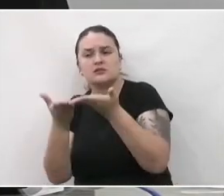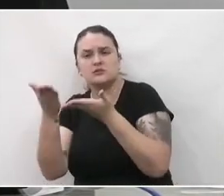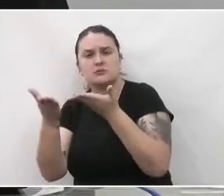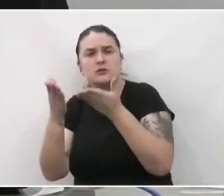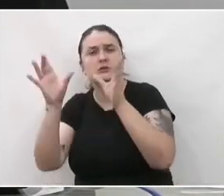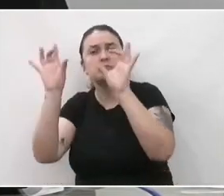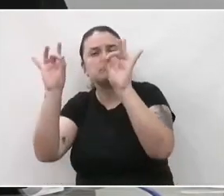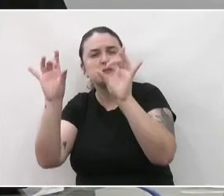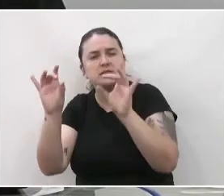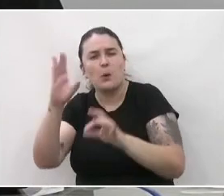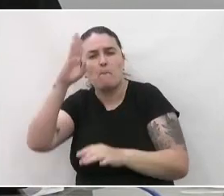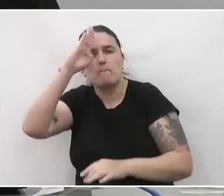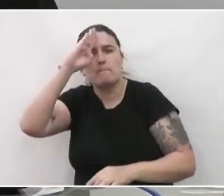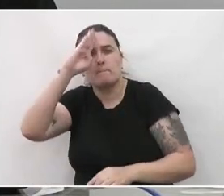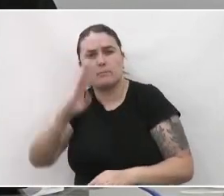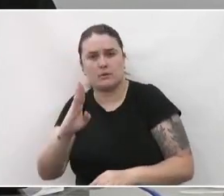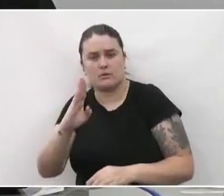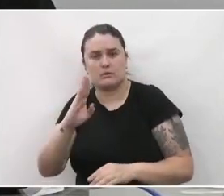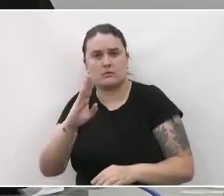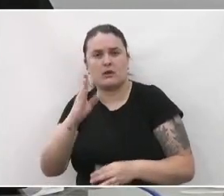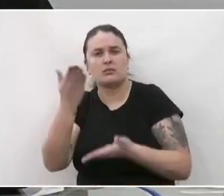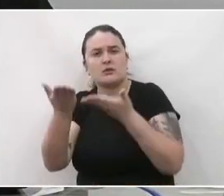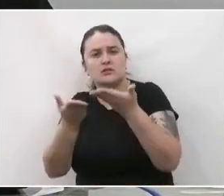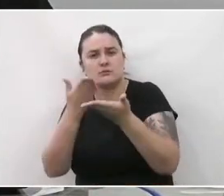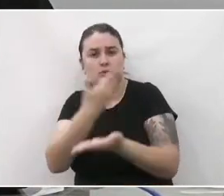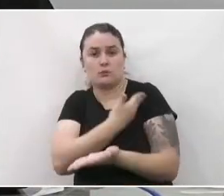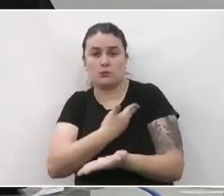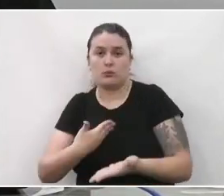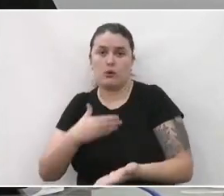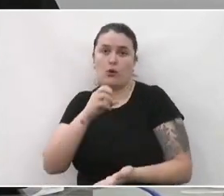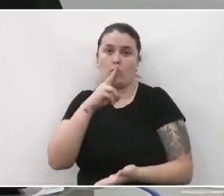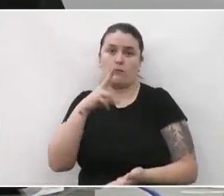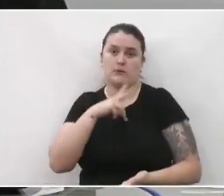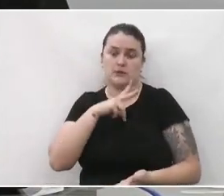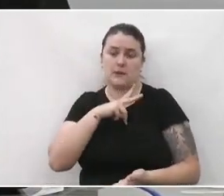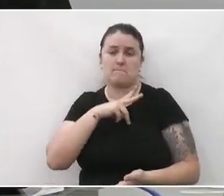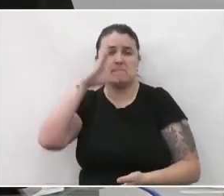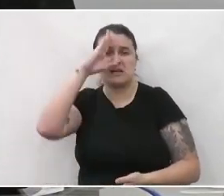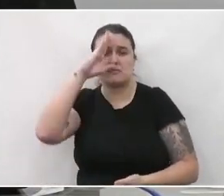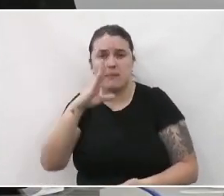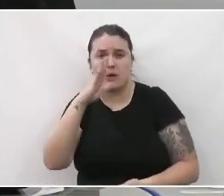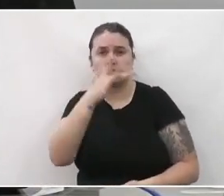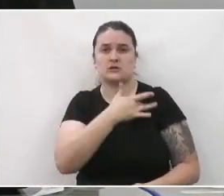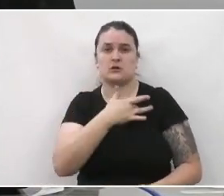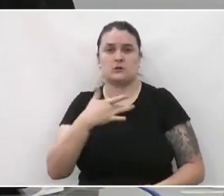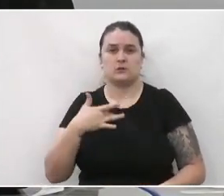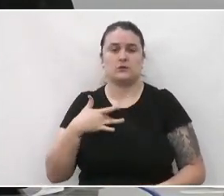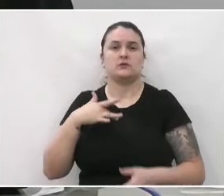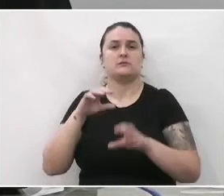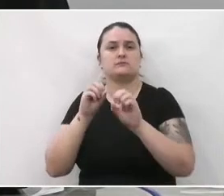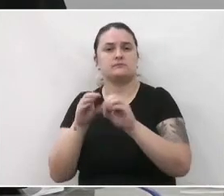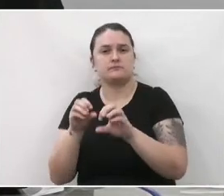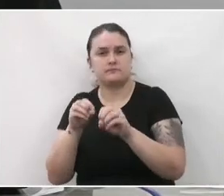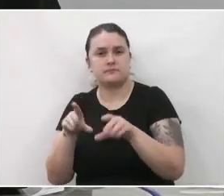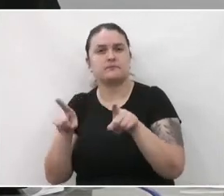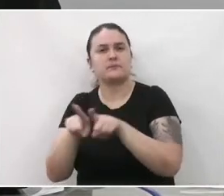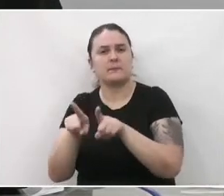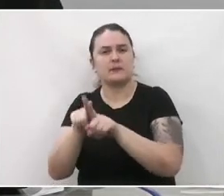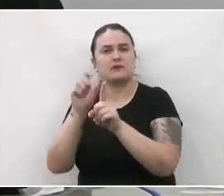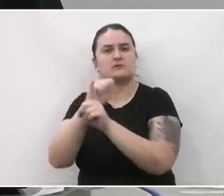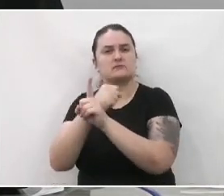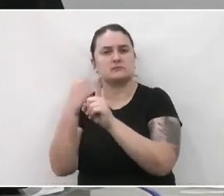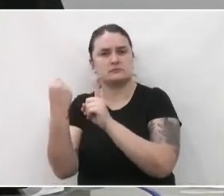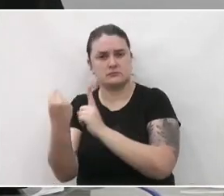serviços públicos e privados, em especial nas áreas da saúde, da educação e da